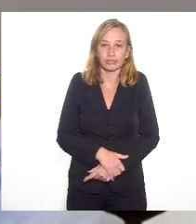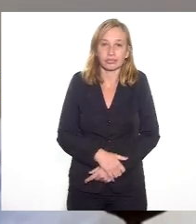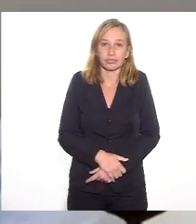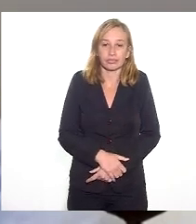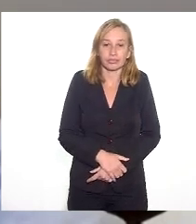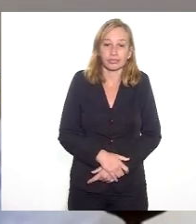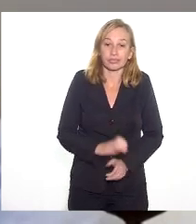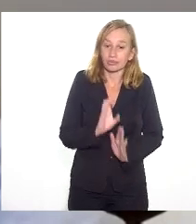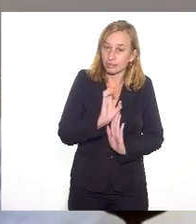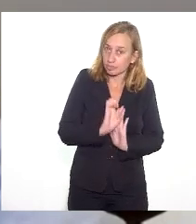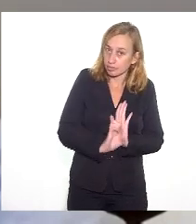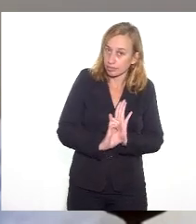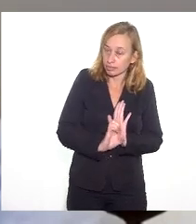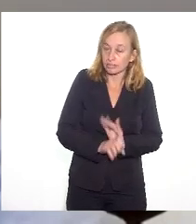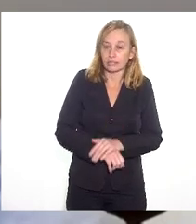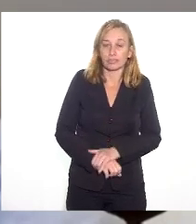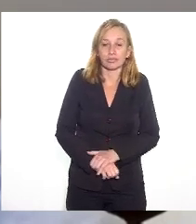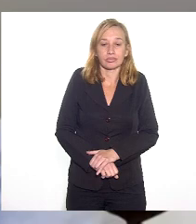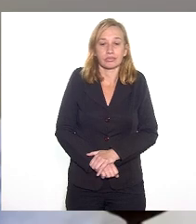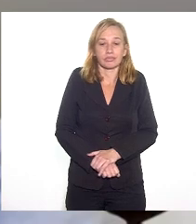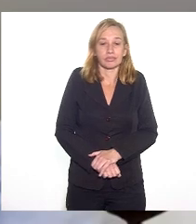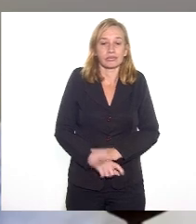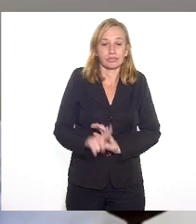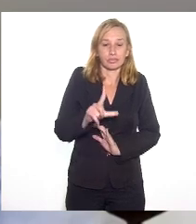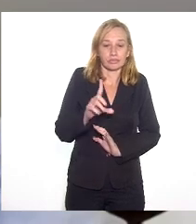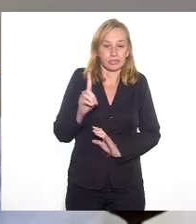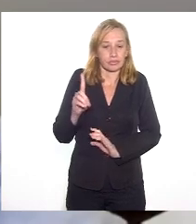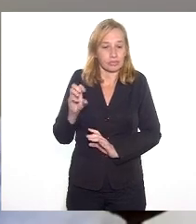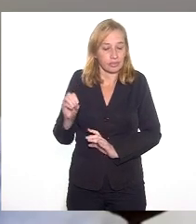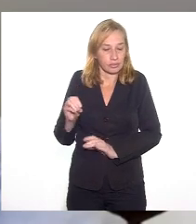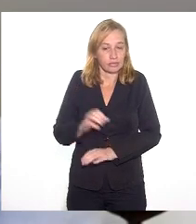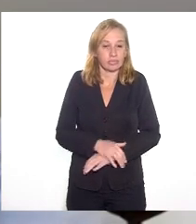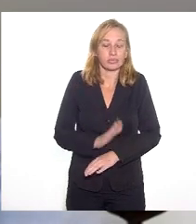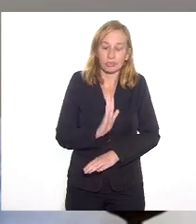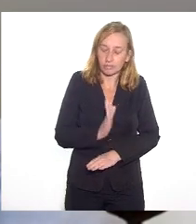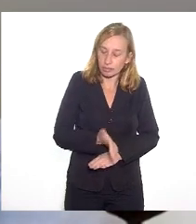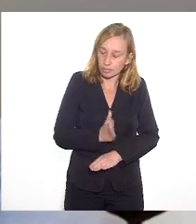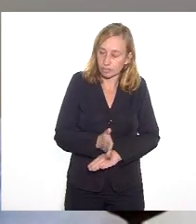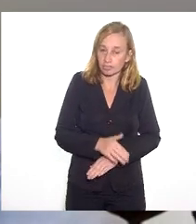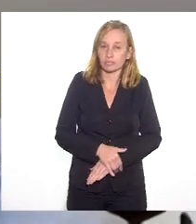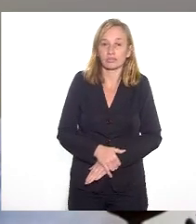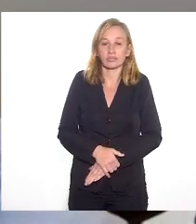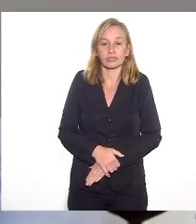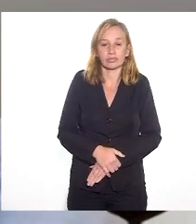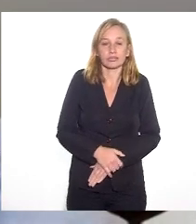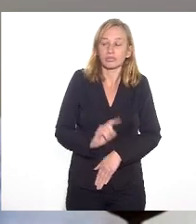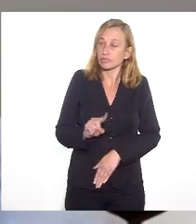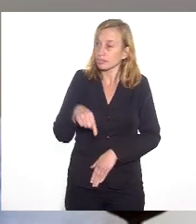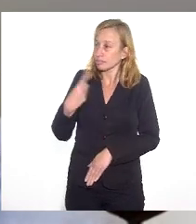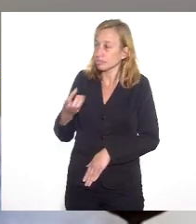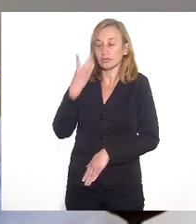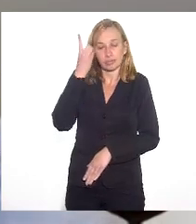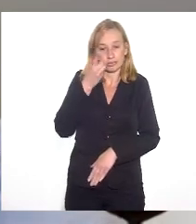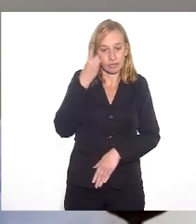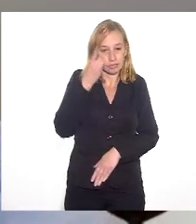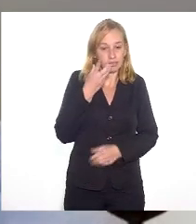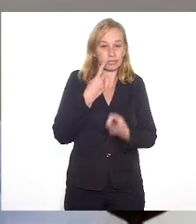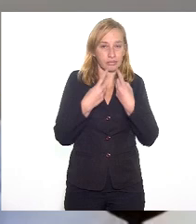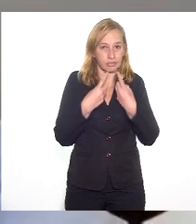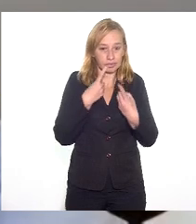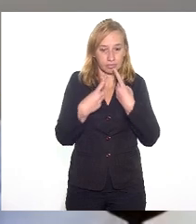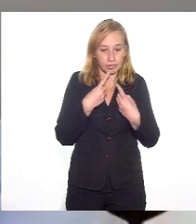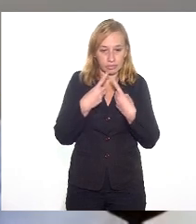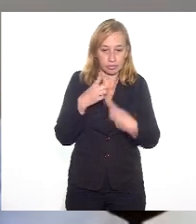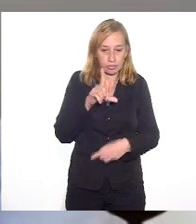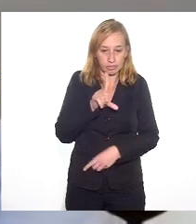as emendas à LDO, já tendo feito, como outros deputados e deputadas aqui, a discussão